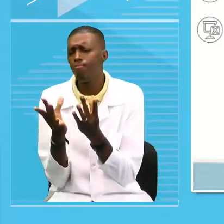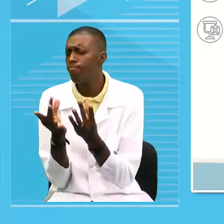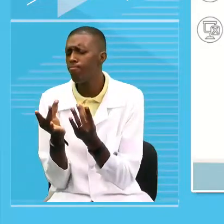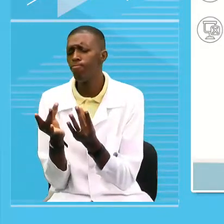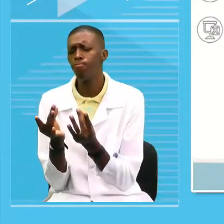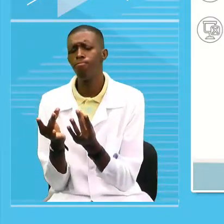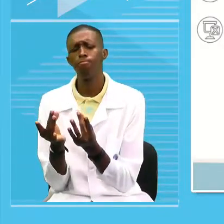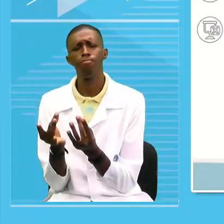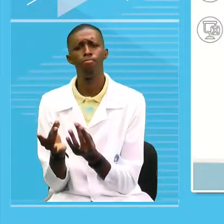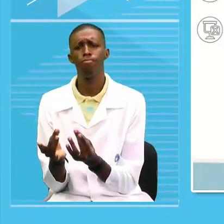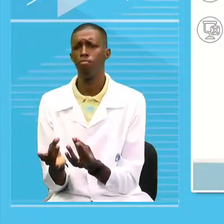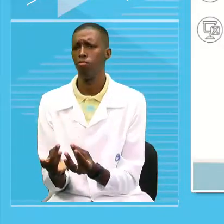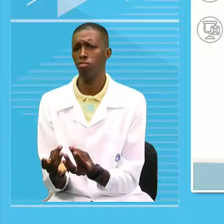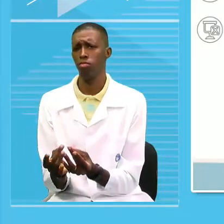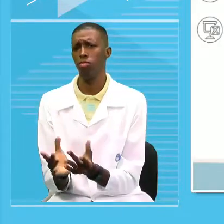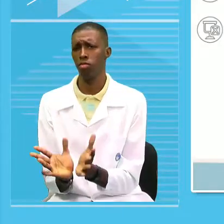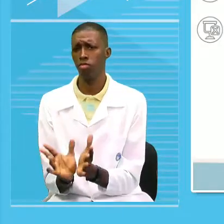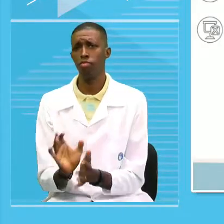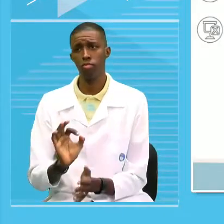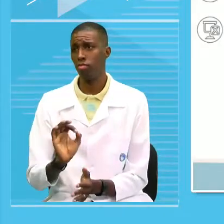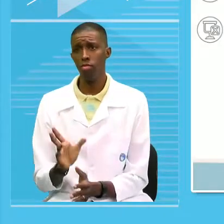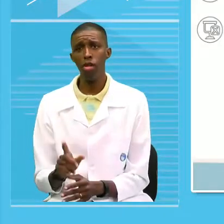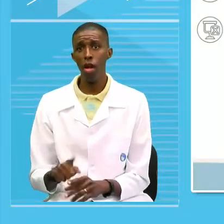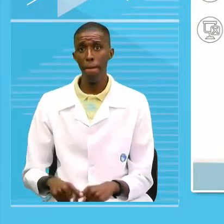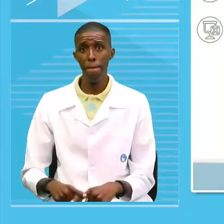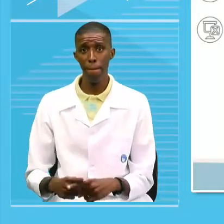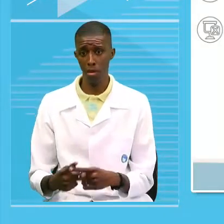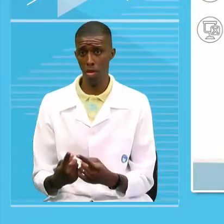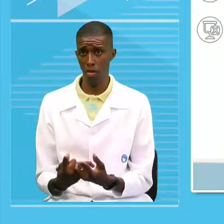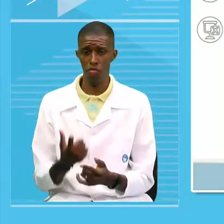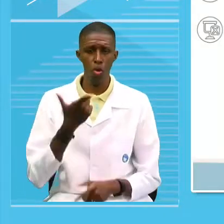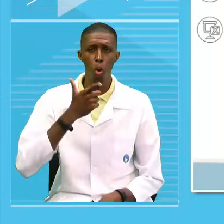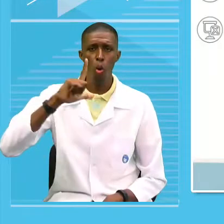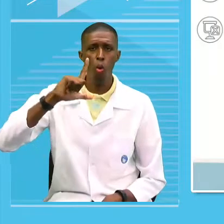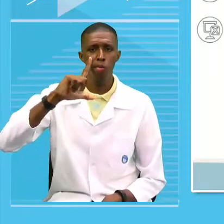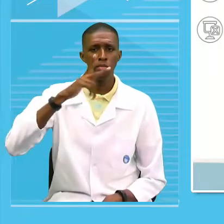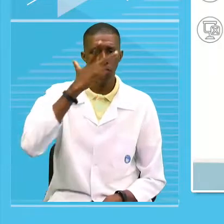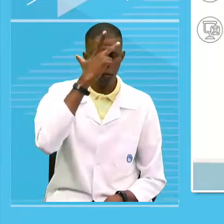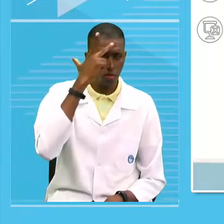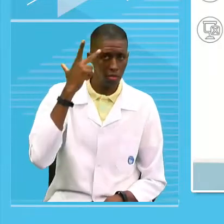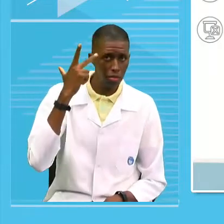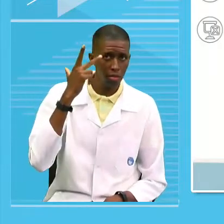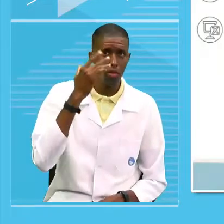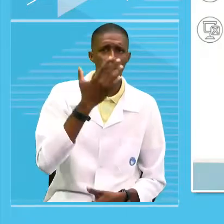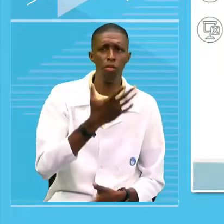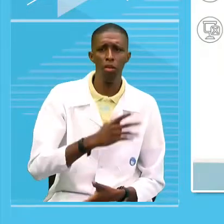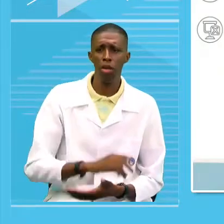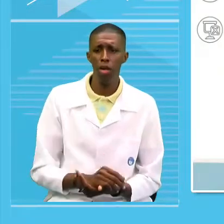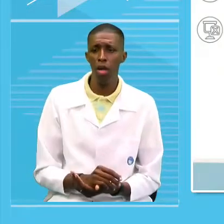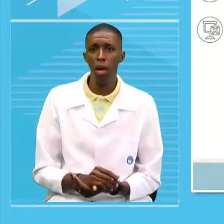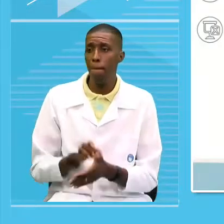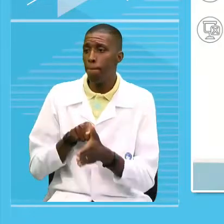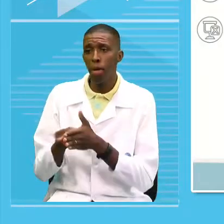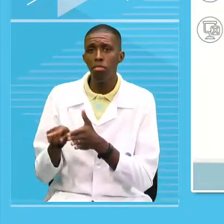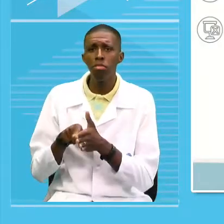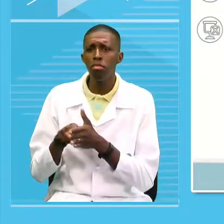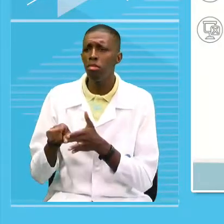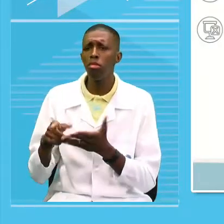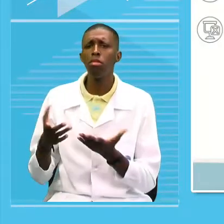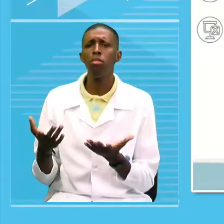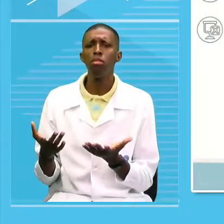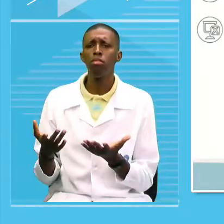tudo tem que perguntar até as coisas mais óbvias então gente saber procurar uma informação